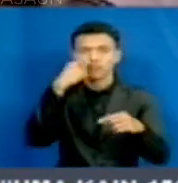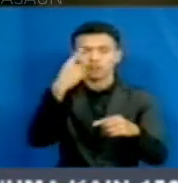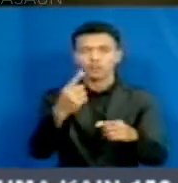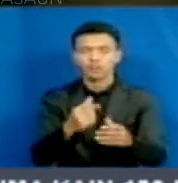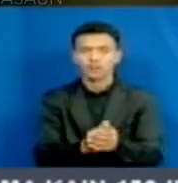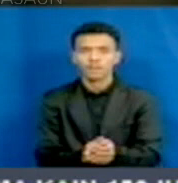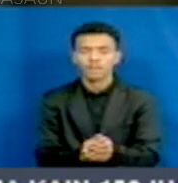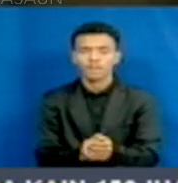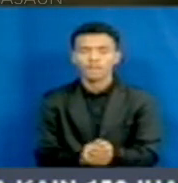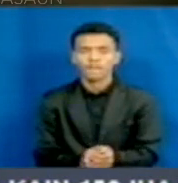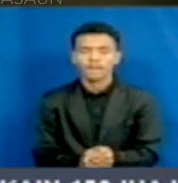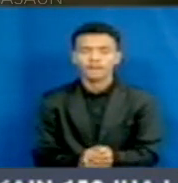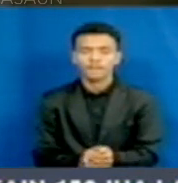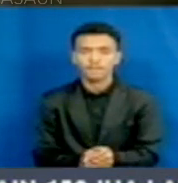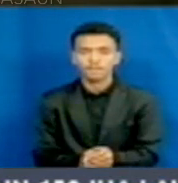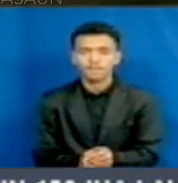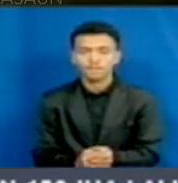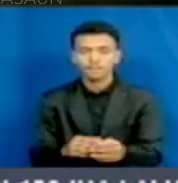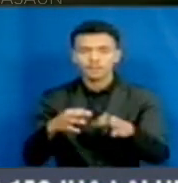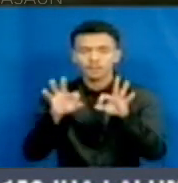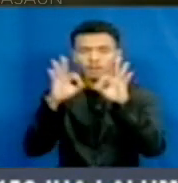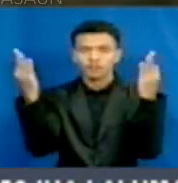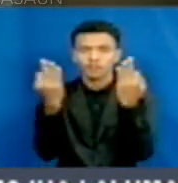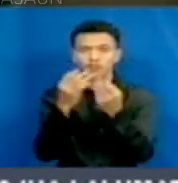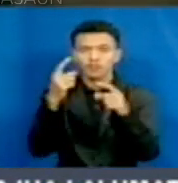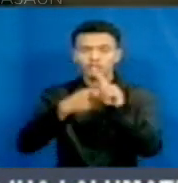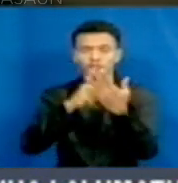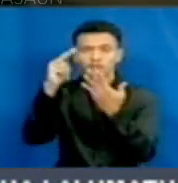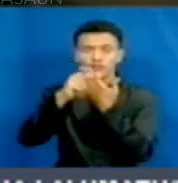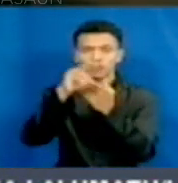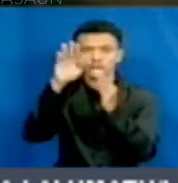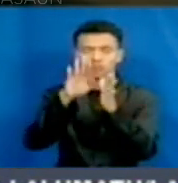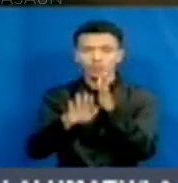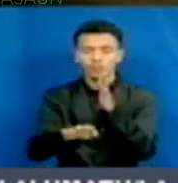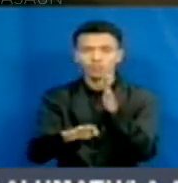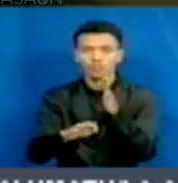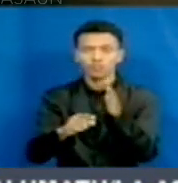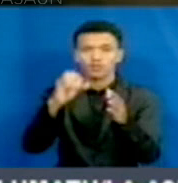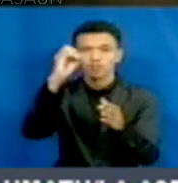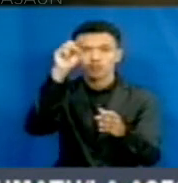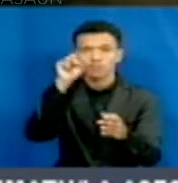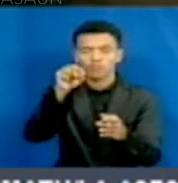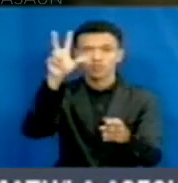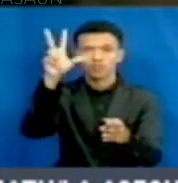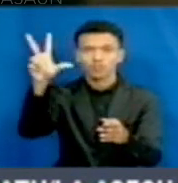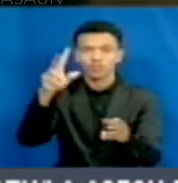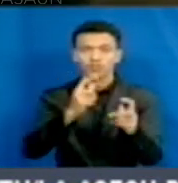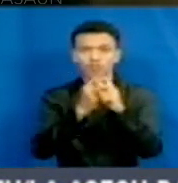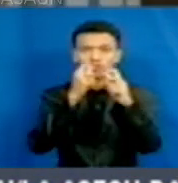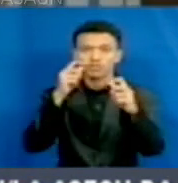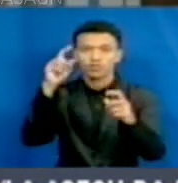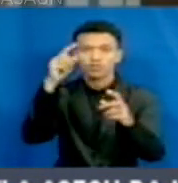informa, manutenção mobiliário umalaran ia fulan novembro tumba por cento 0.tolo, transporte